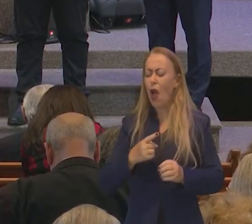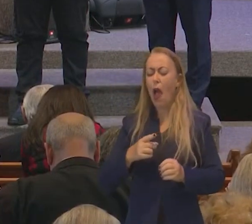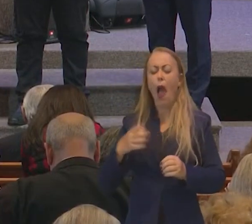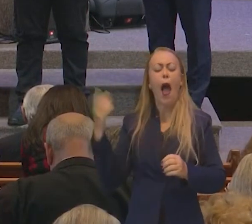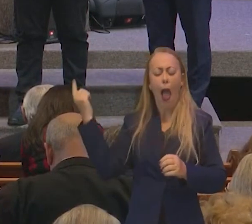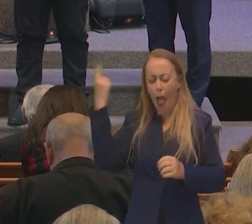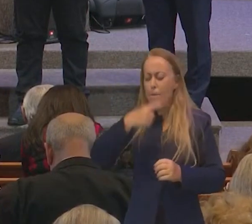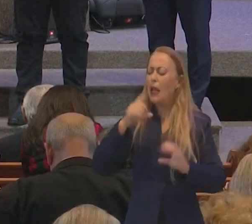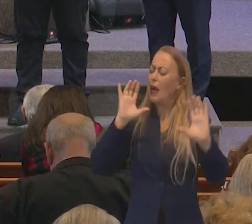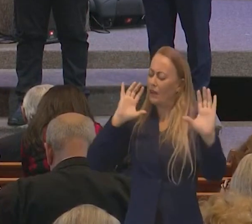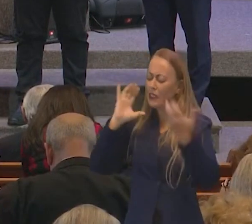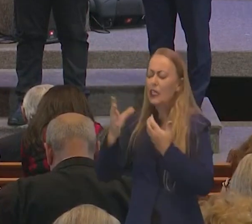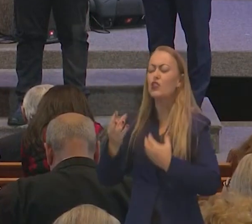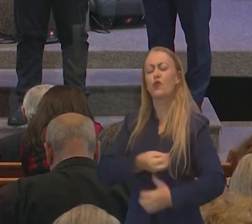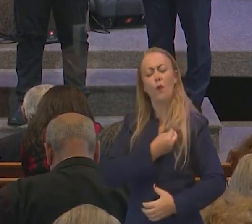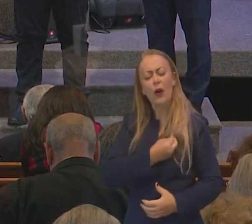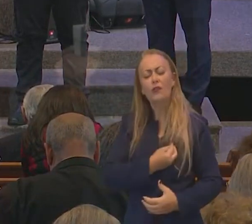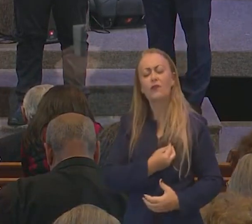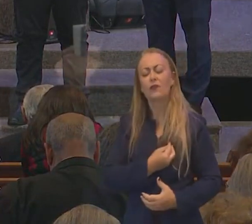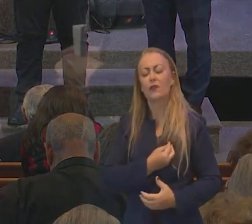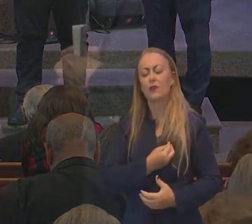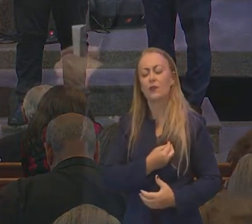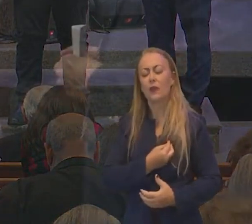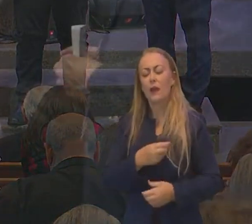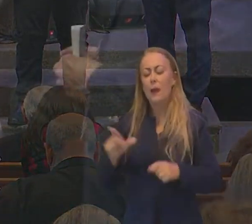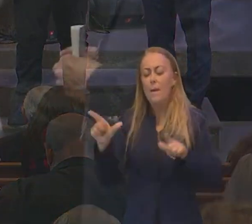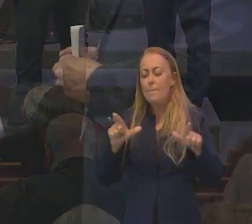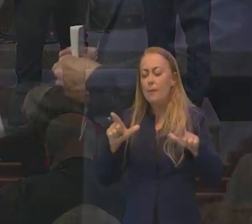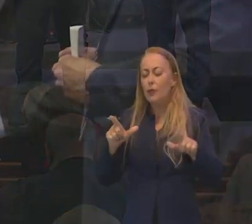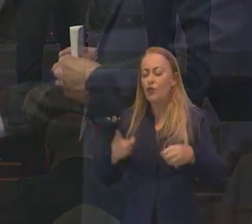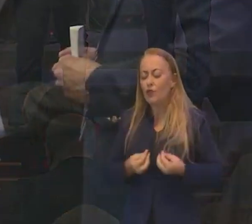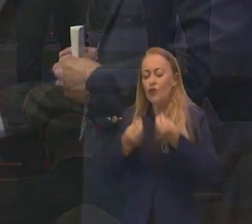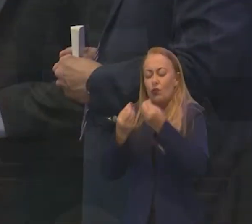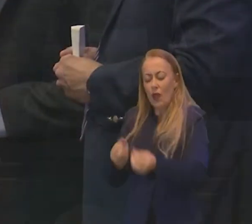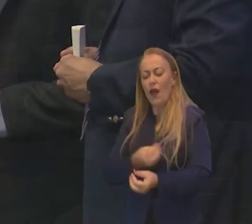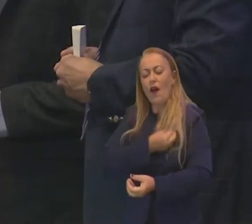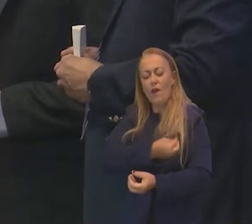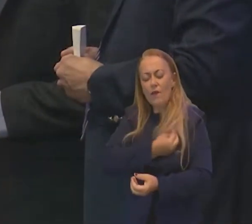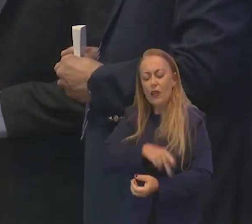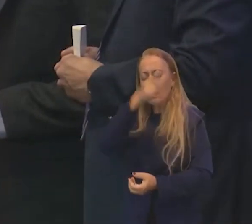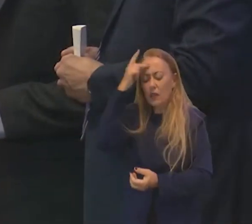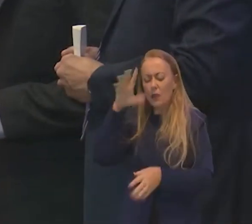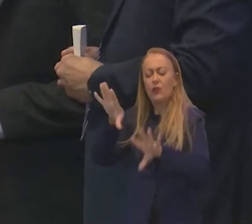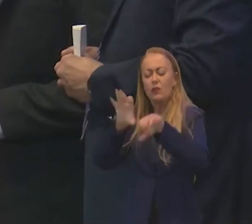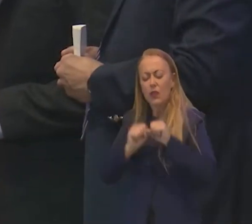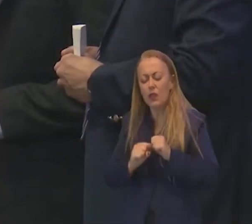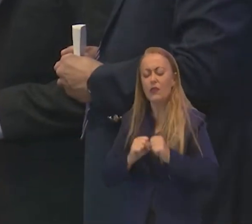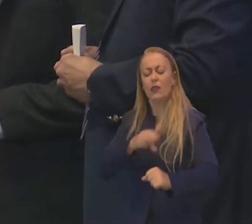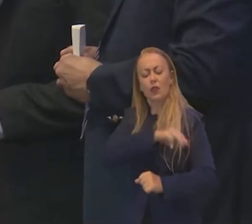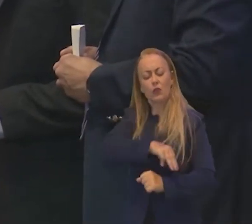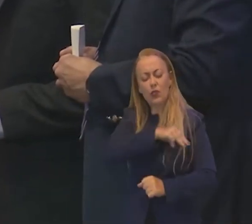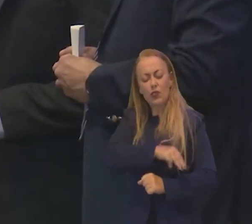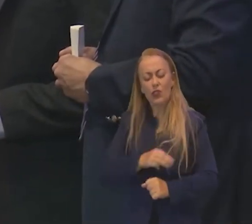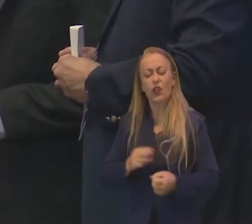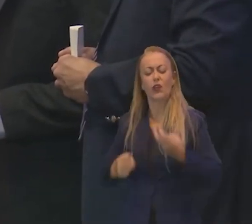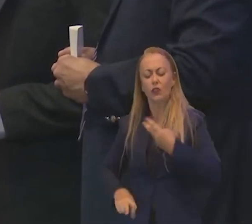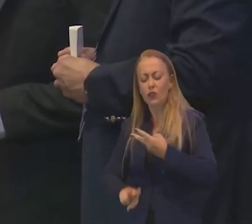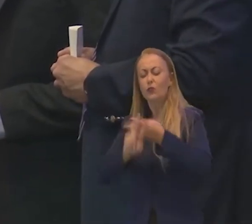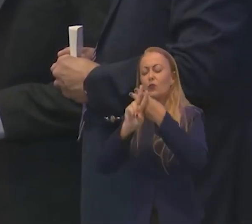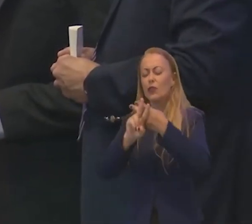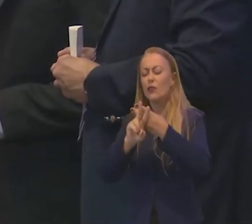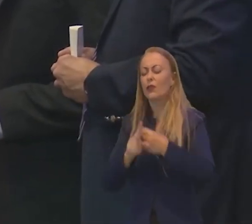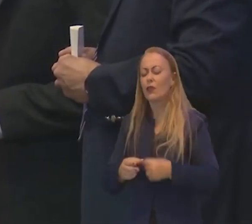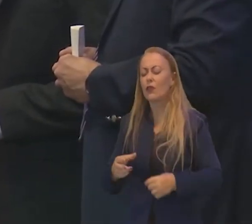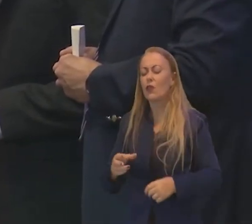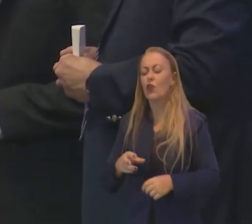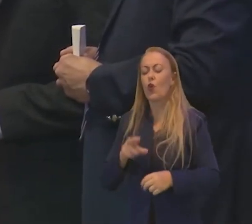Nós queremos dedicar a vida desses irmãos que trabalham aqui no Sistema Penitenciário Federal, nosso irmão Tito, nosso irmão Arthur, nosso